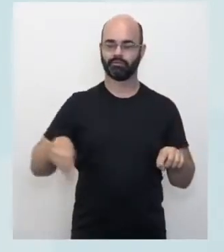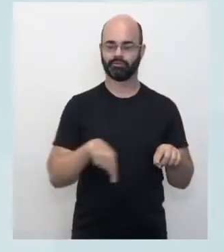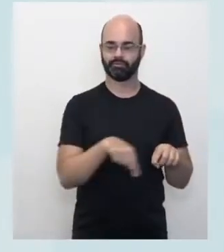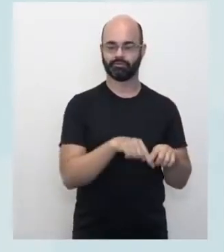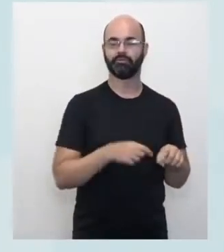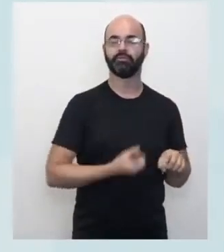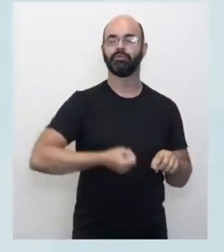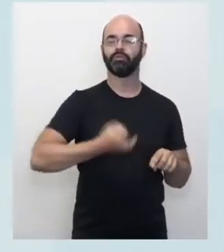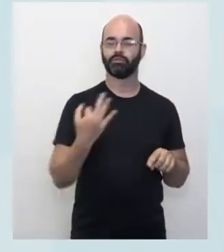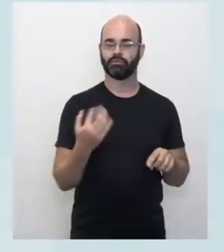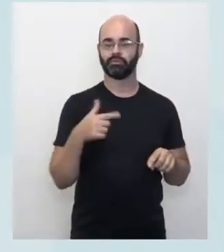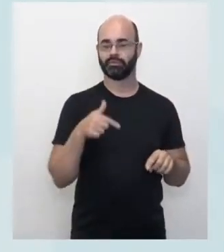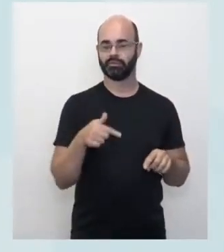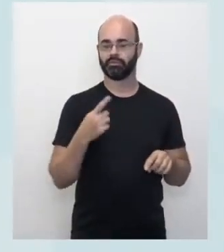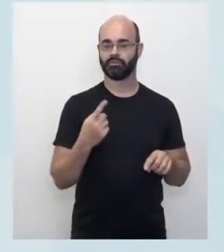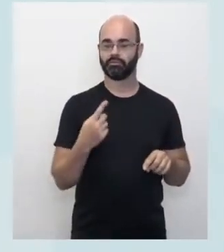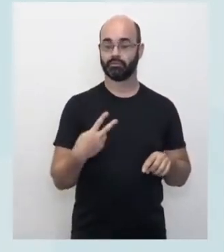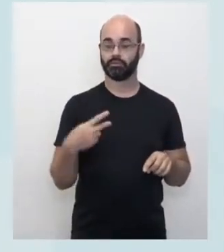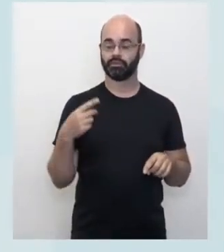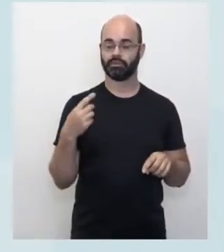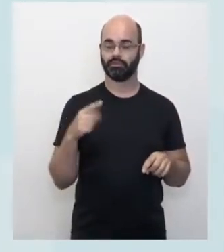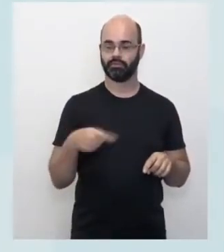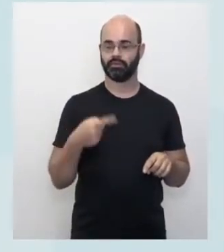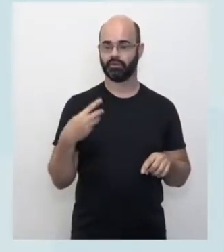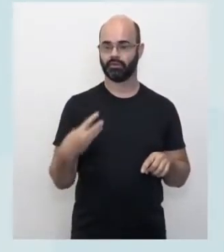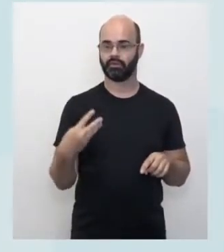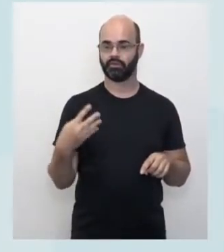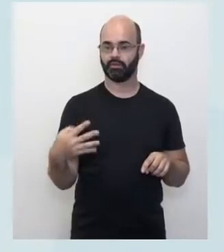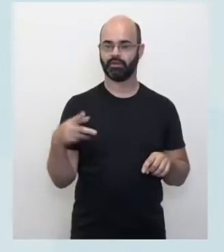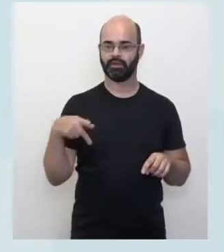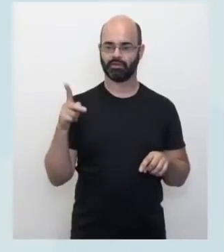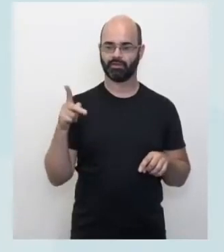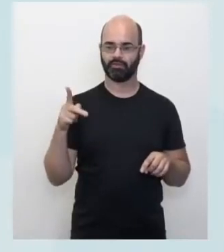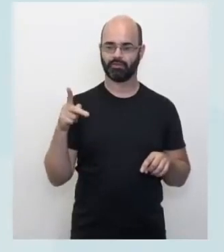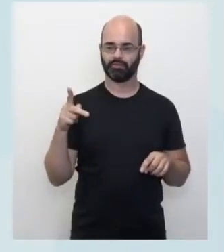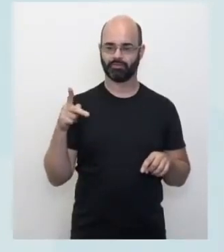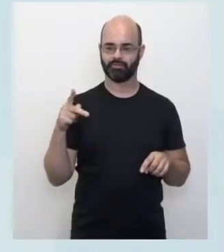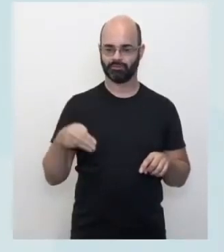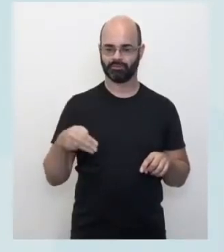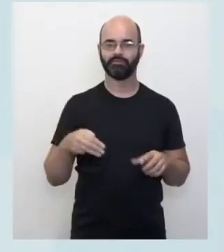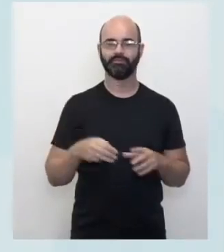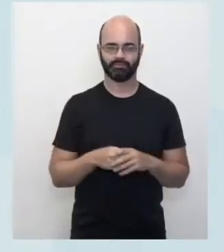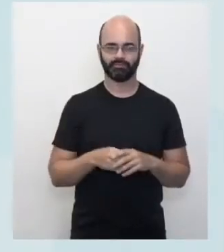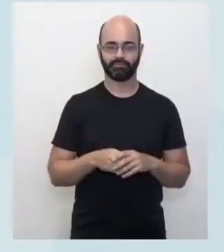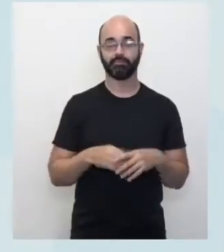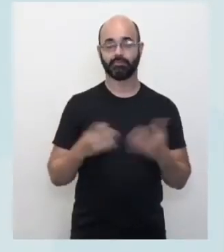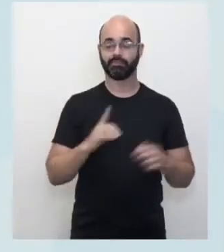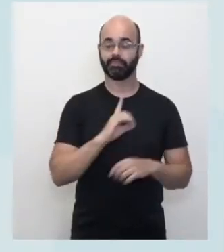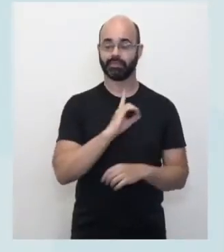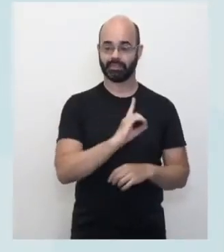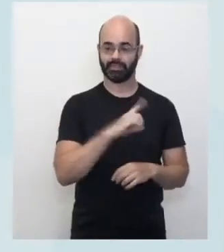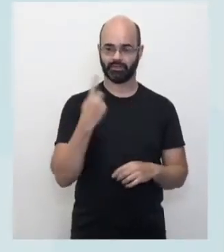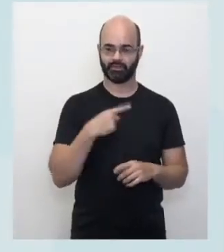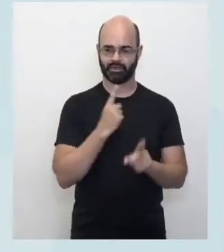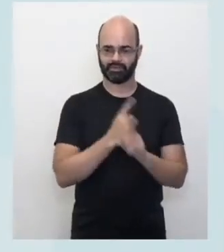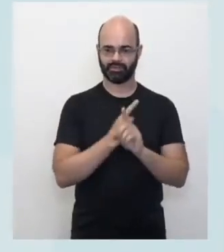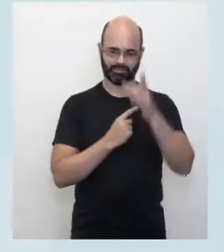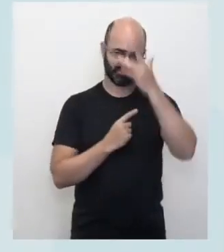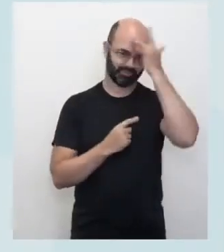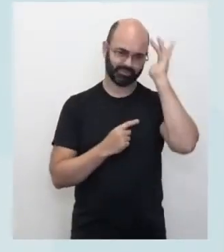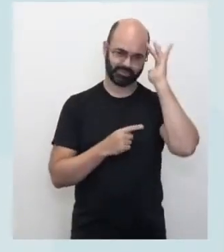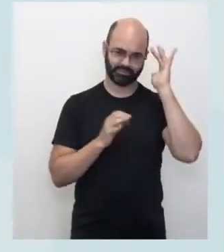lá? 712,34. A gente quer a densidade demográfica. Então, para achar o D de densidade, a gente vai